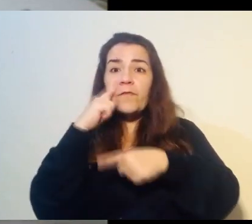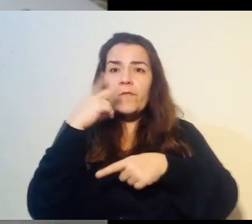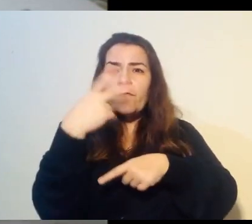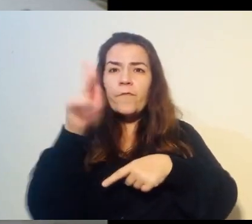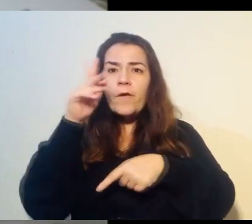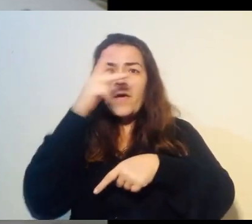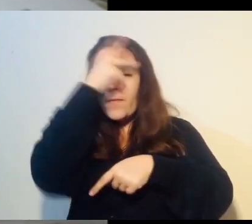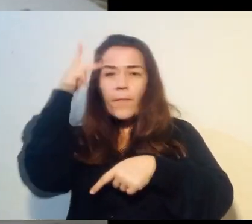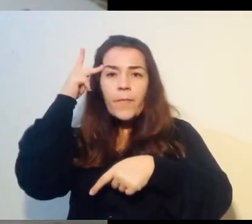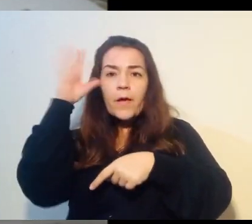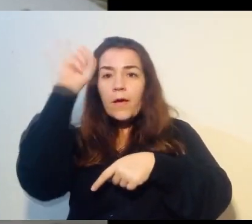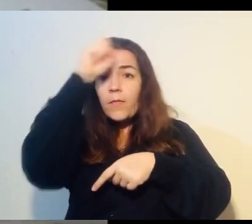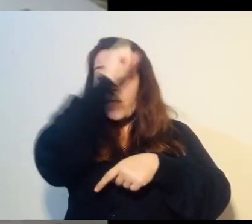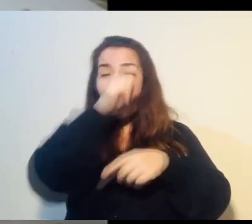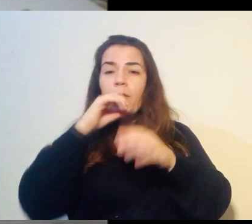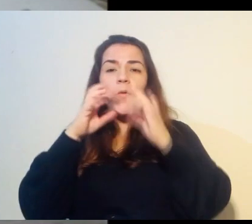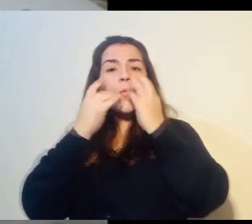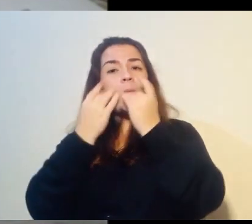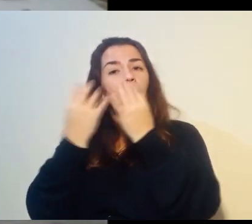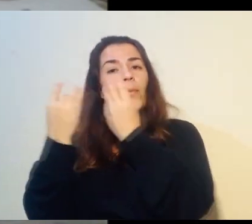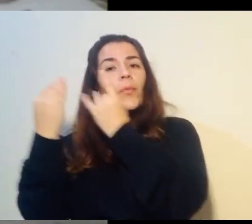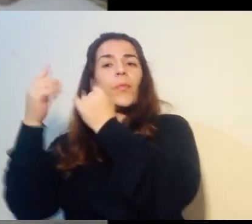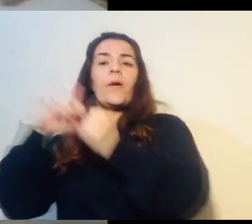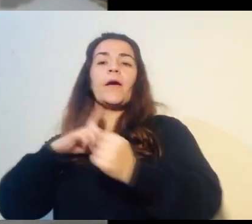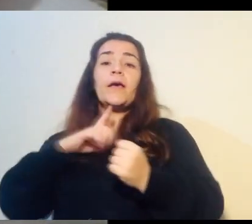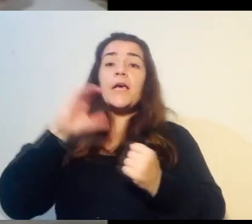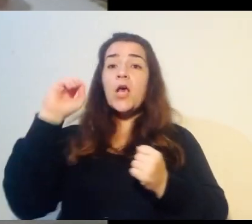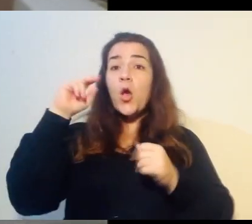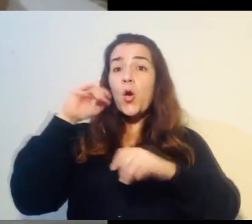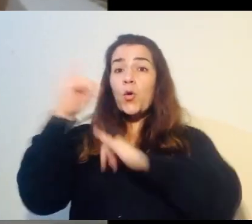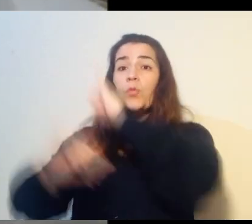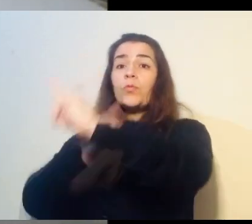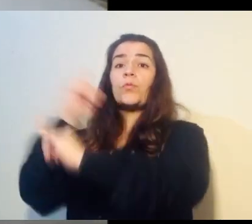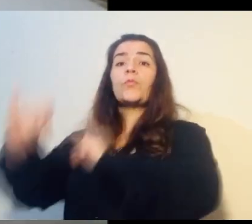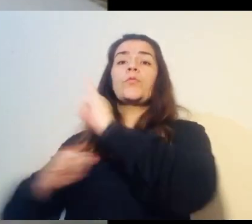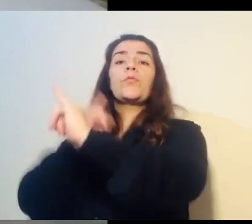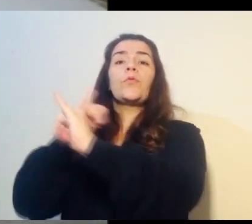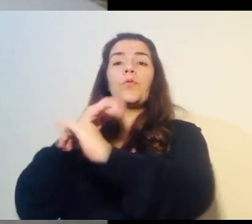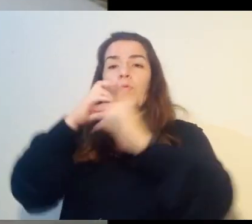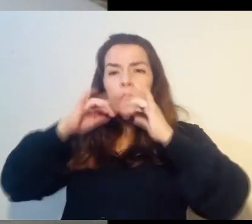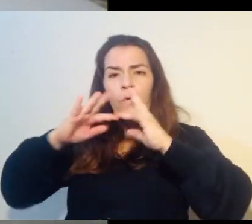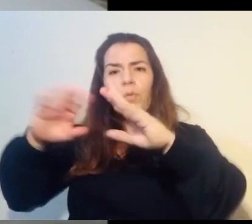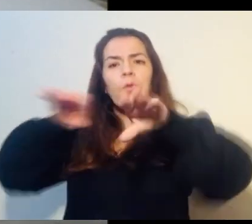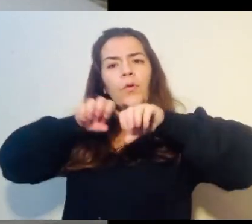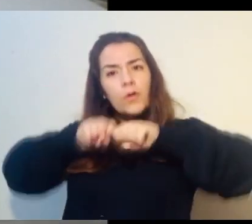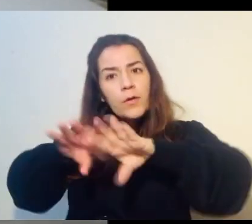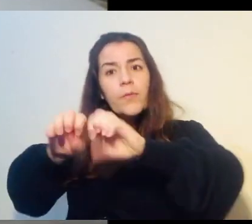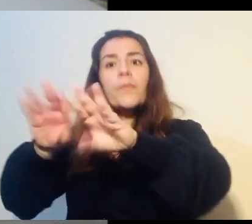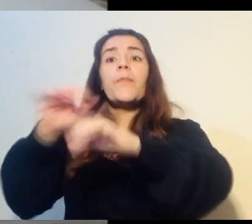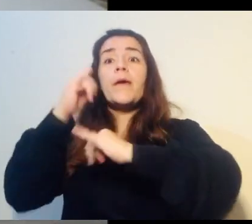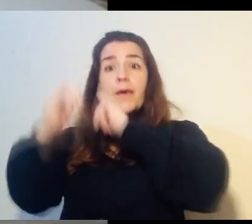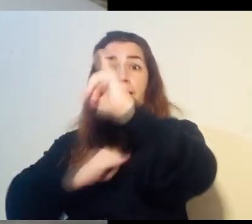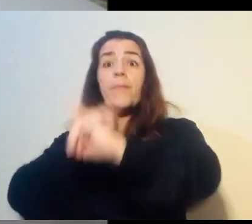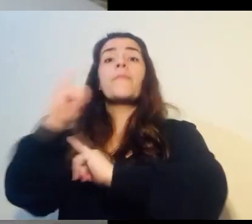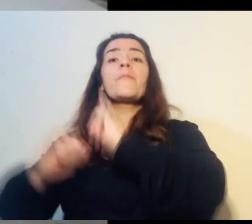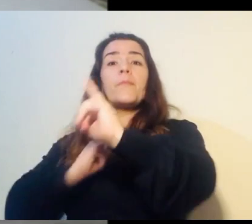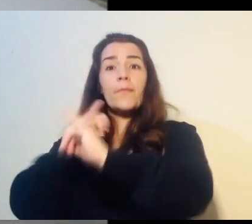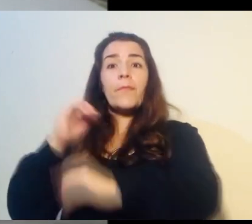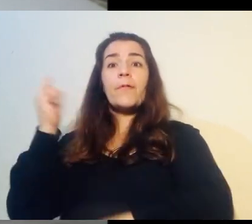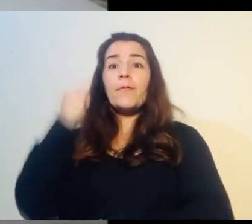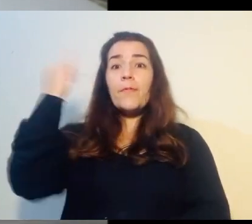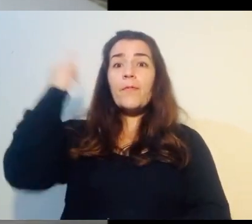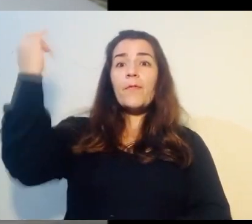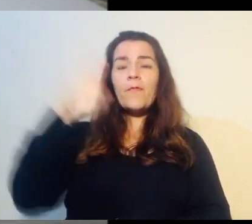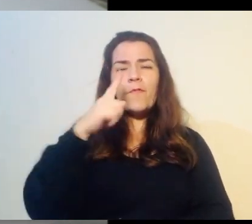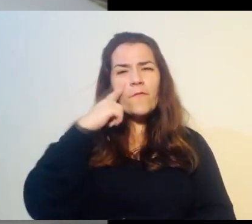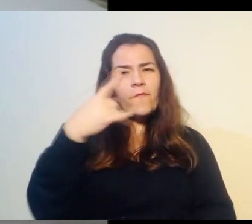podem ver para aprender a tocar, que tem algumas dicas online, alguns tutoriais de música que são importantes, mas vocês digitando no Google